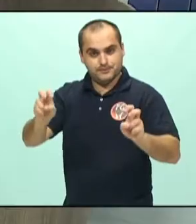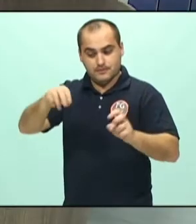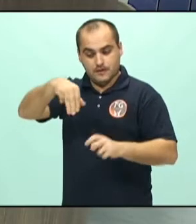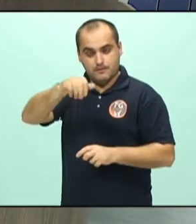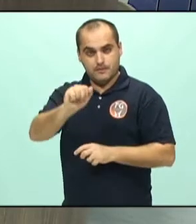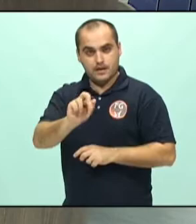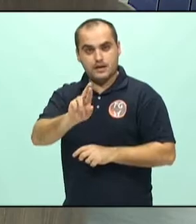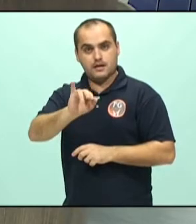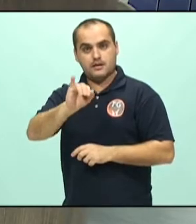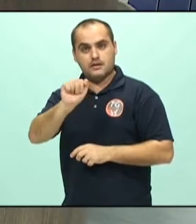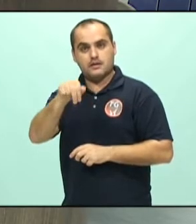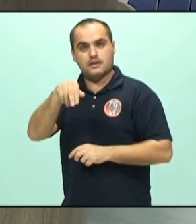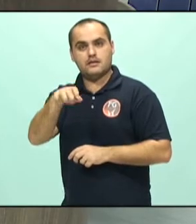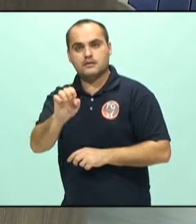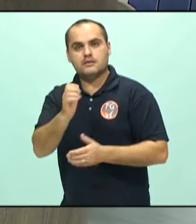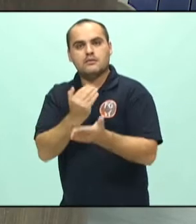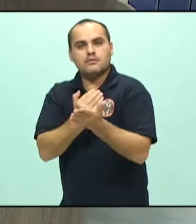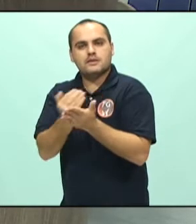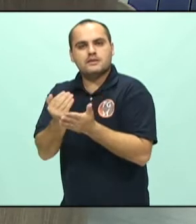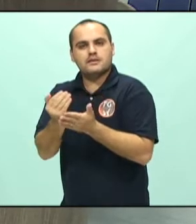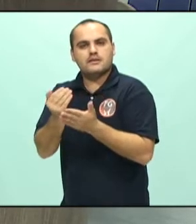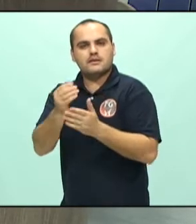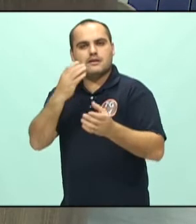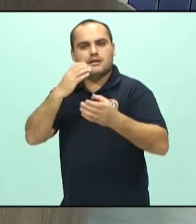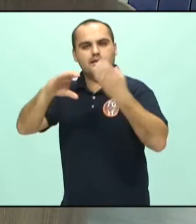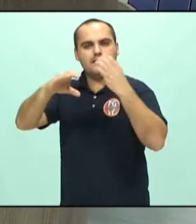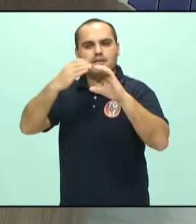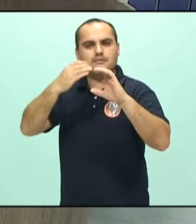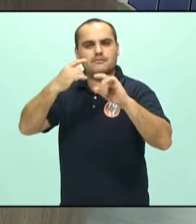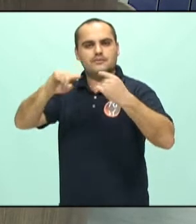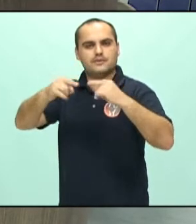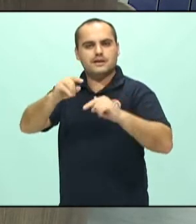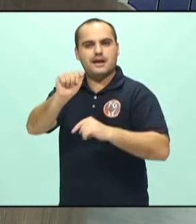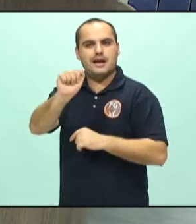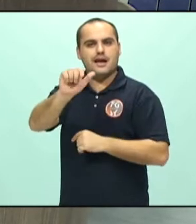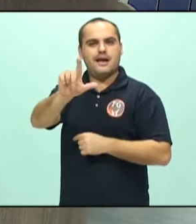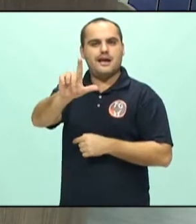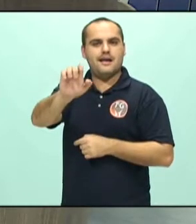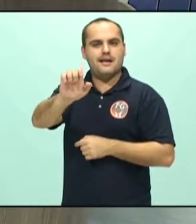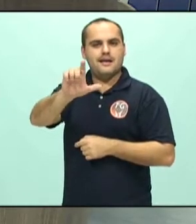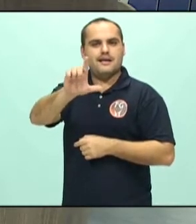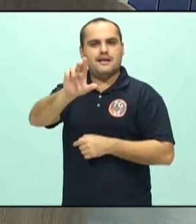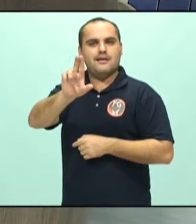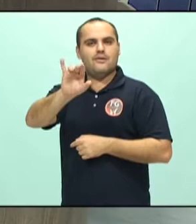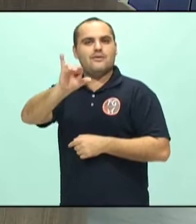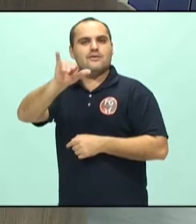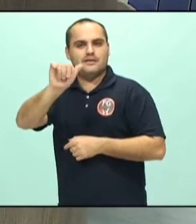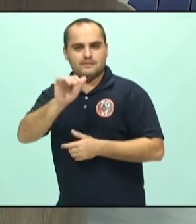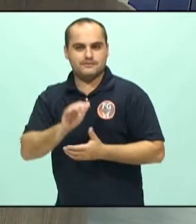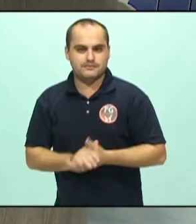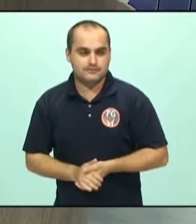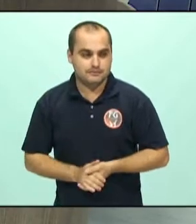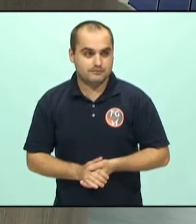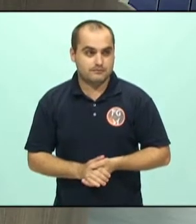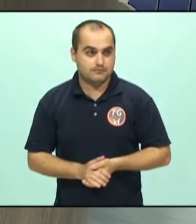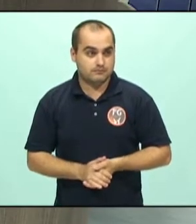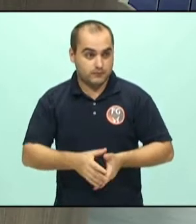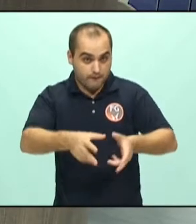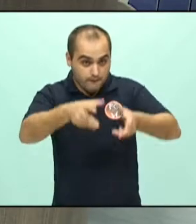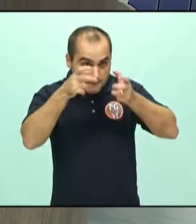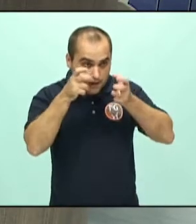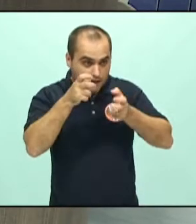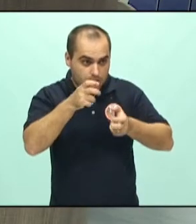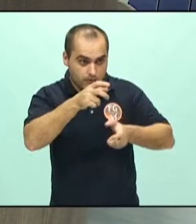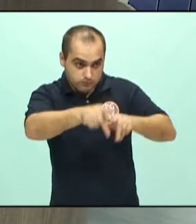irmã começaram a cantar a música Aleluia, logo depois de terminar a peça. Você olhava para o